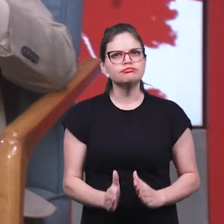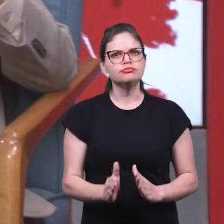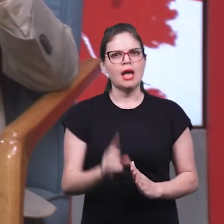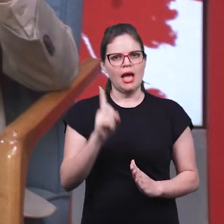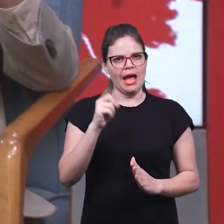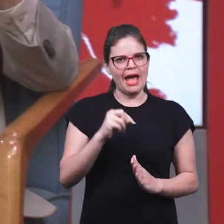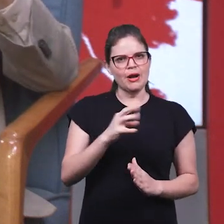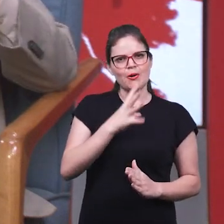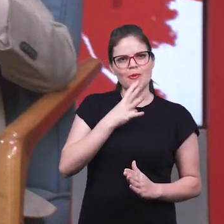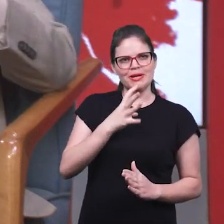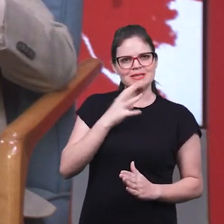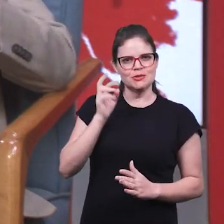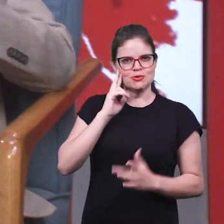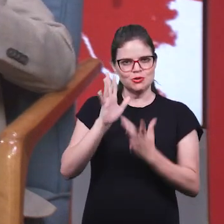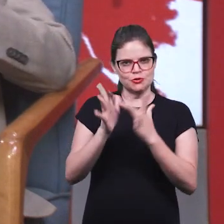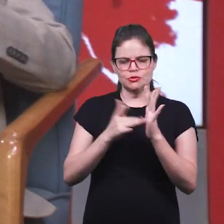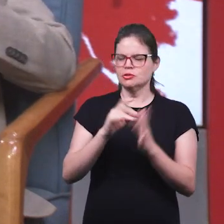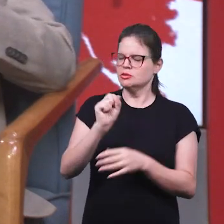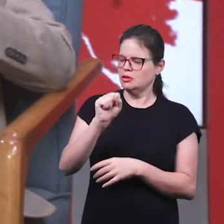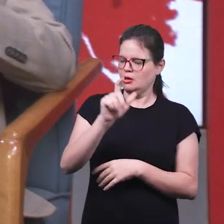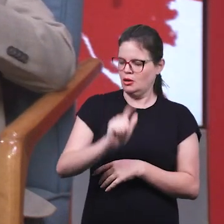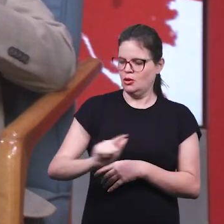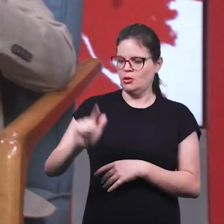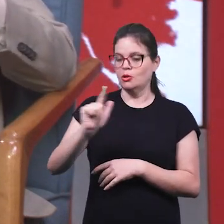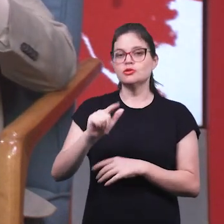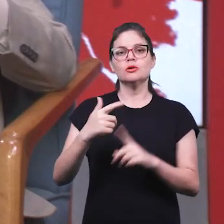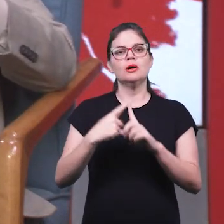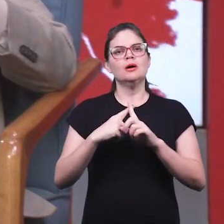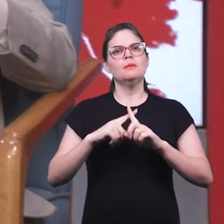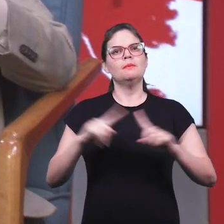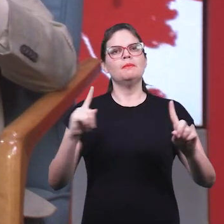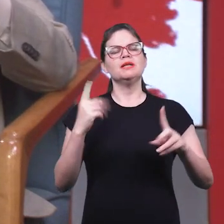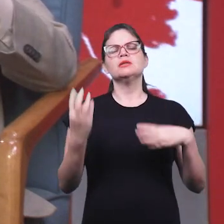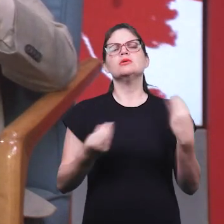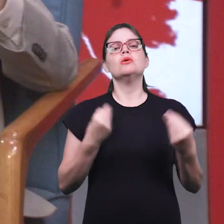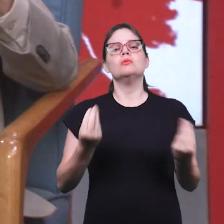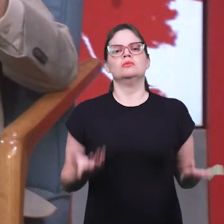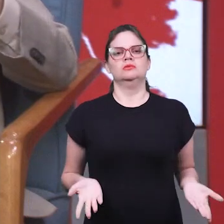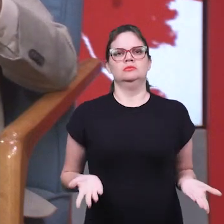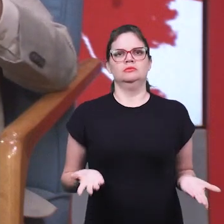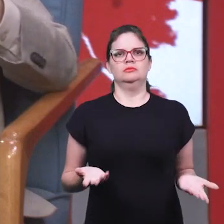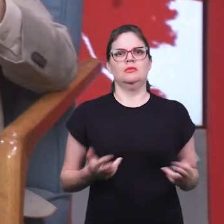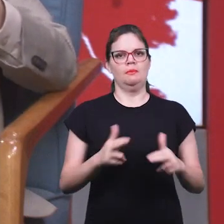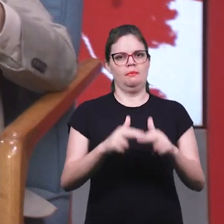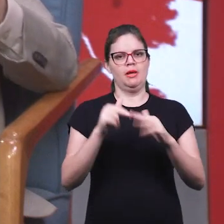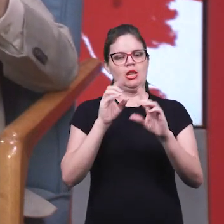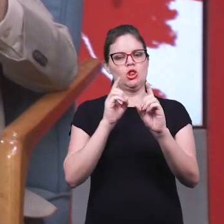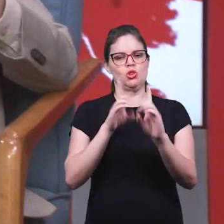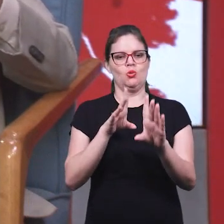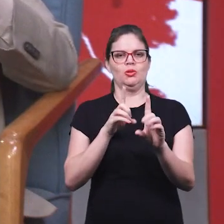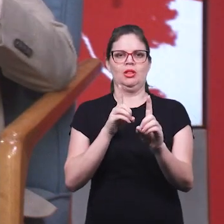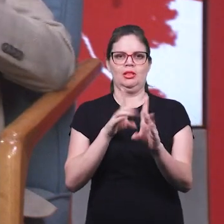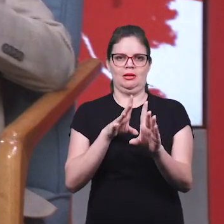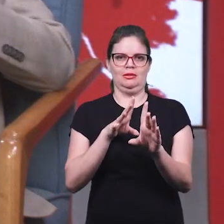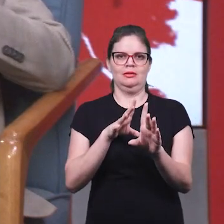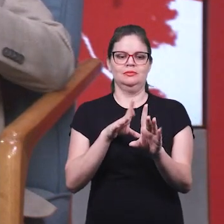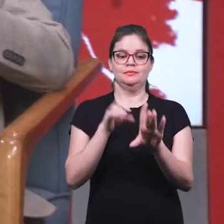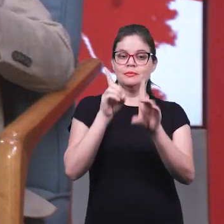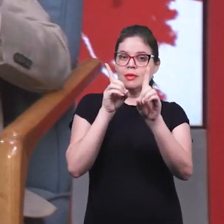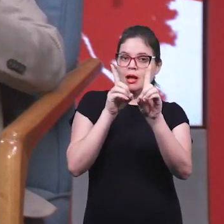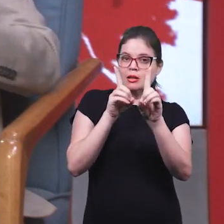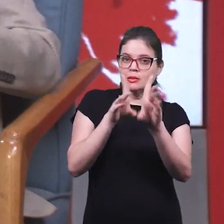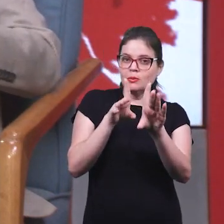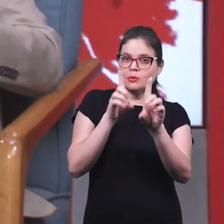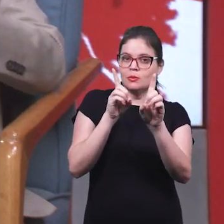aí você diz assim, é o conhecimento de Jesus? Sim, o conhecimento de Jesus. Mas isso se forma de que maneira? Através da doutrina.